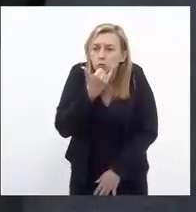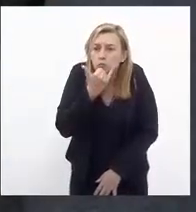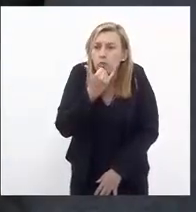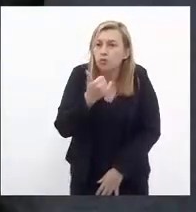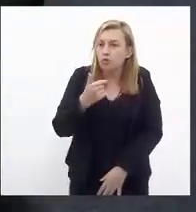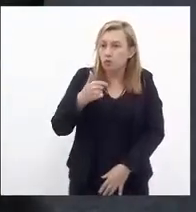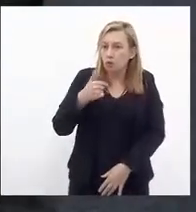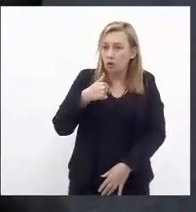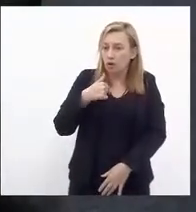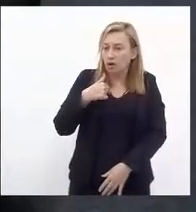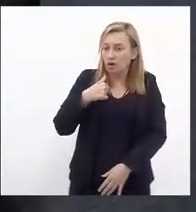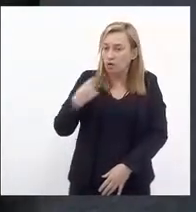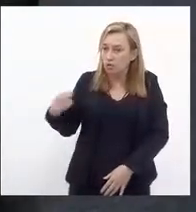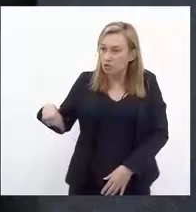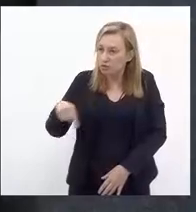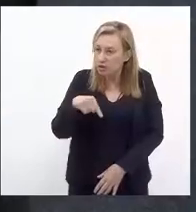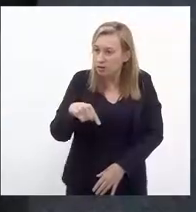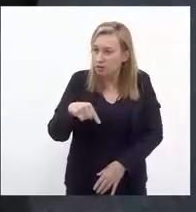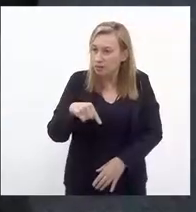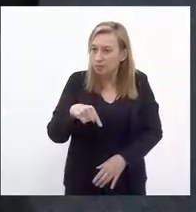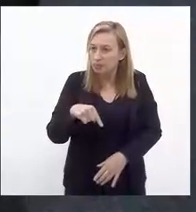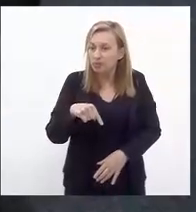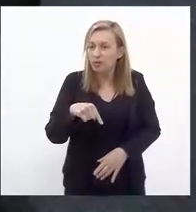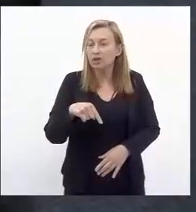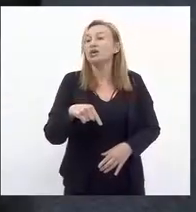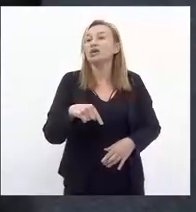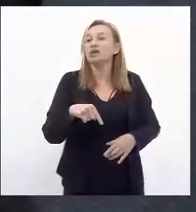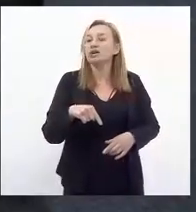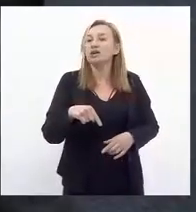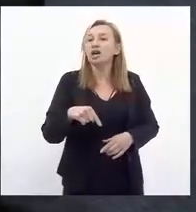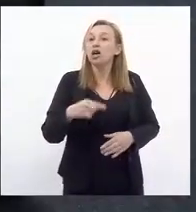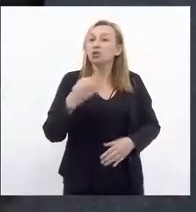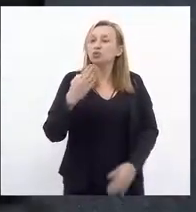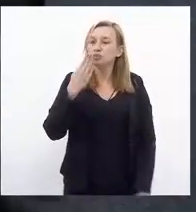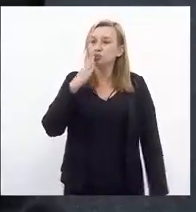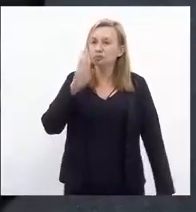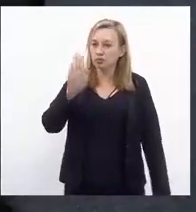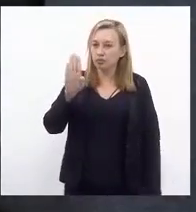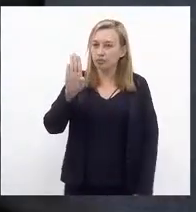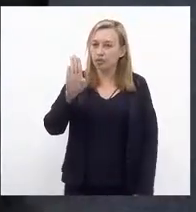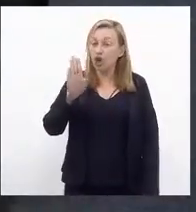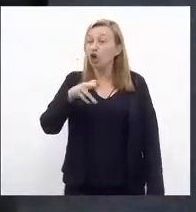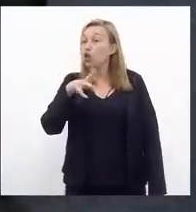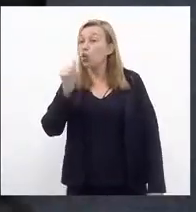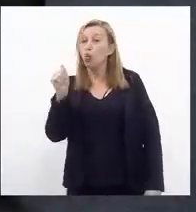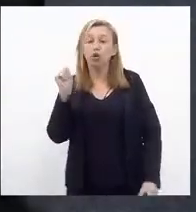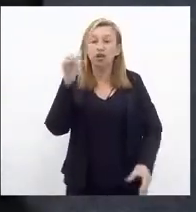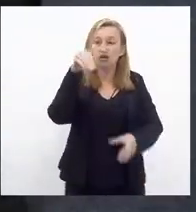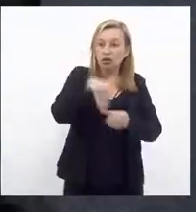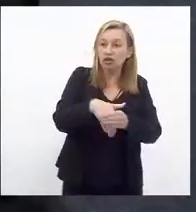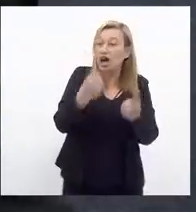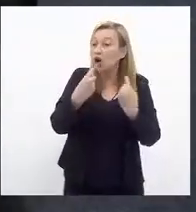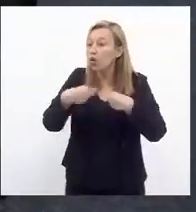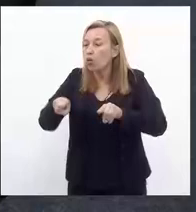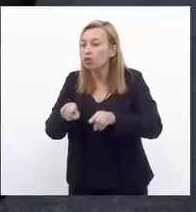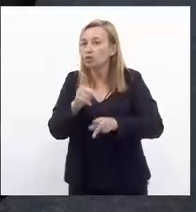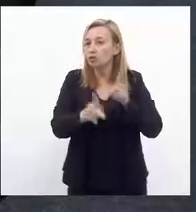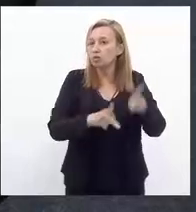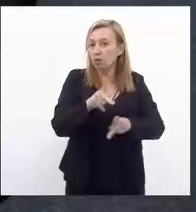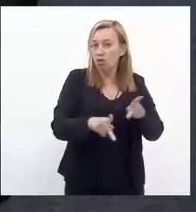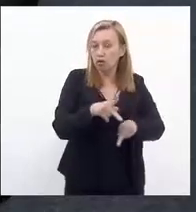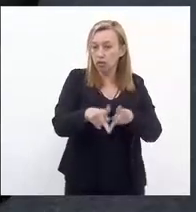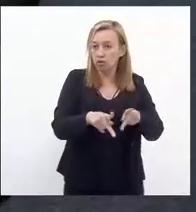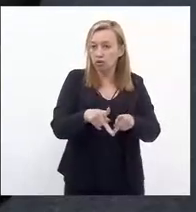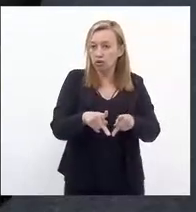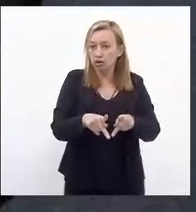quando eu tomei hipótese nesse parlamento é o Finn Jura que eu nunca iria votar contra a população